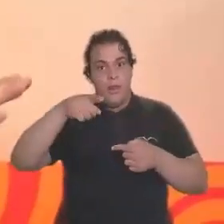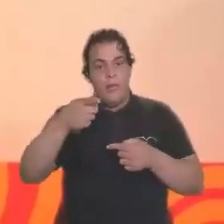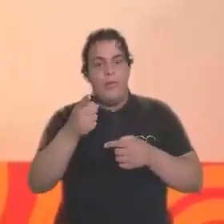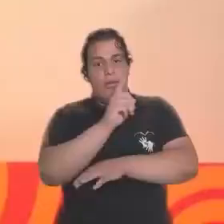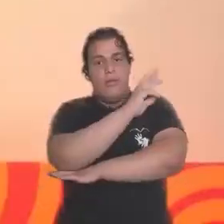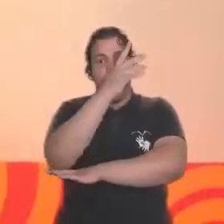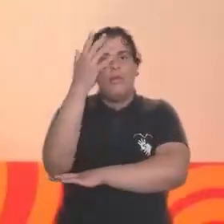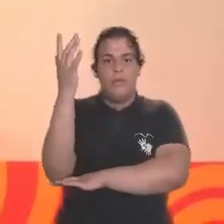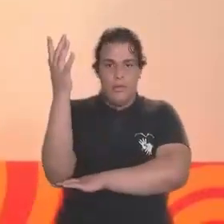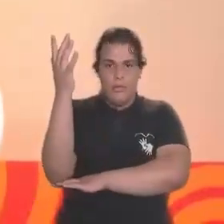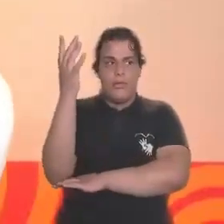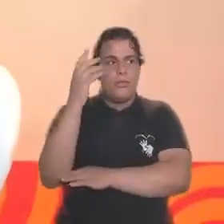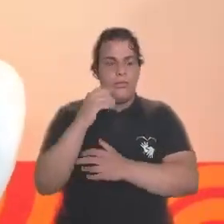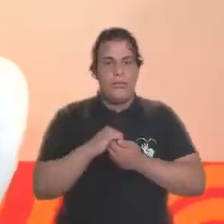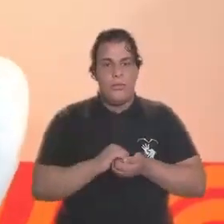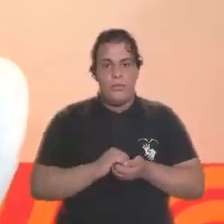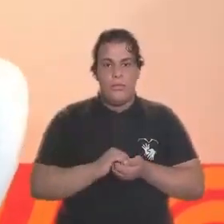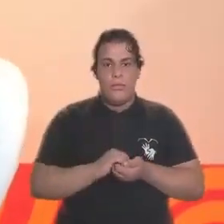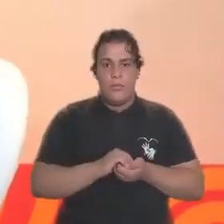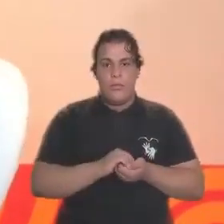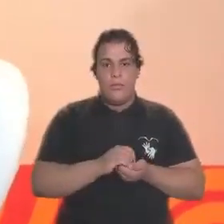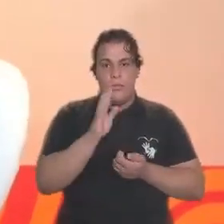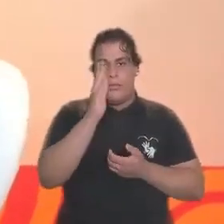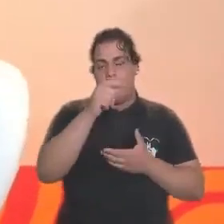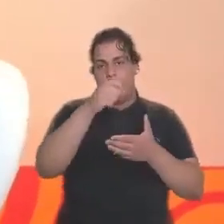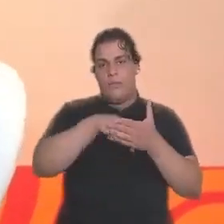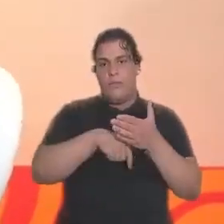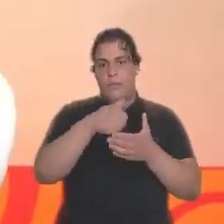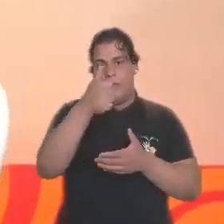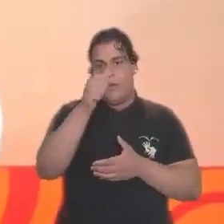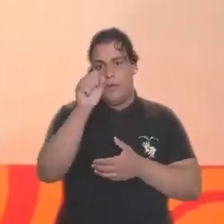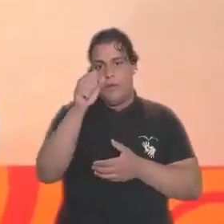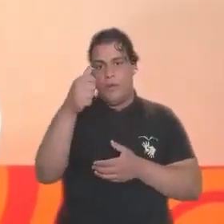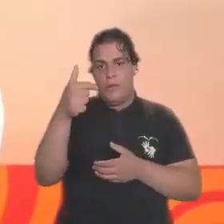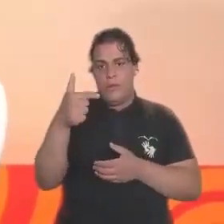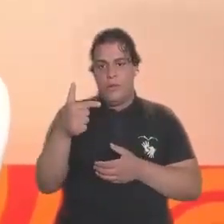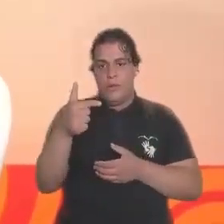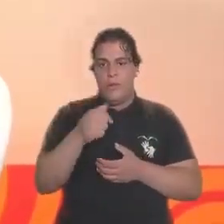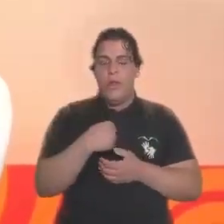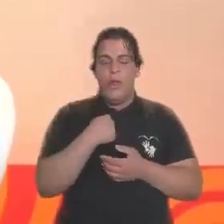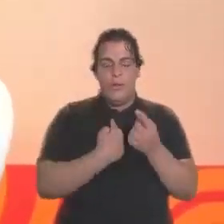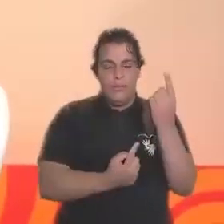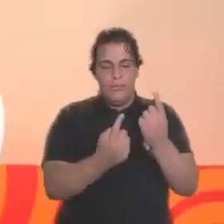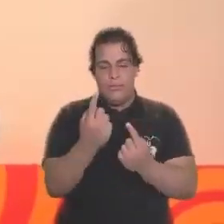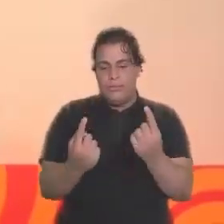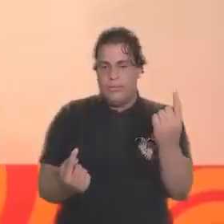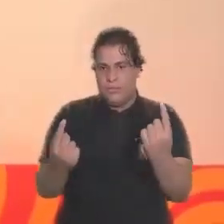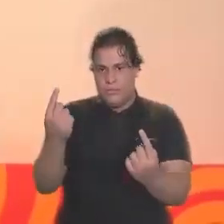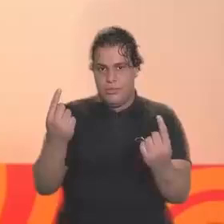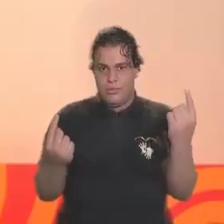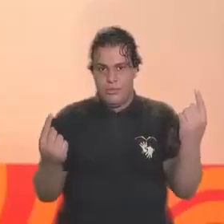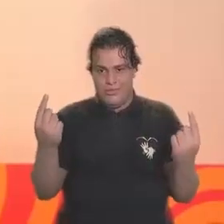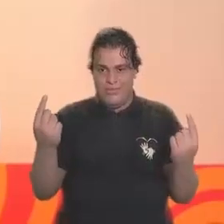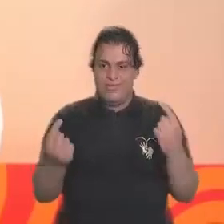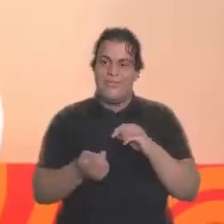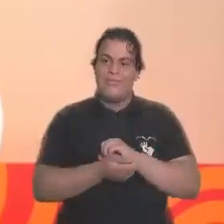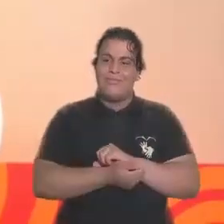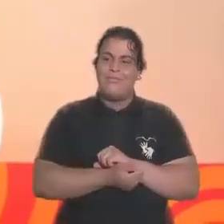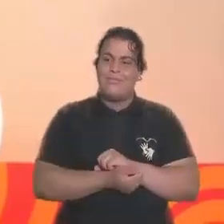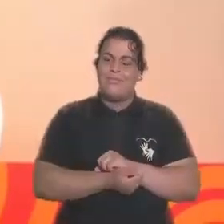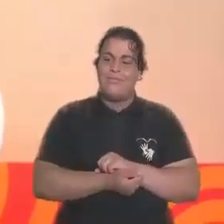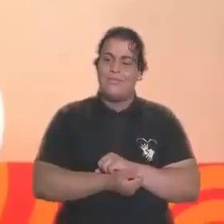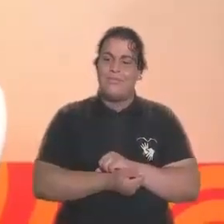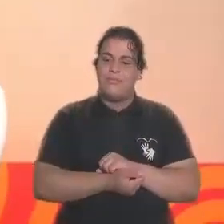quiser, nós vamos passar disso, viu, Guto? Já plantamos mais 182, estou contando uma por uma, foram 182 árvores